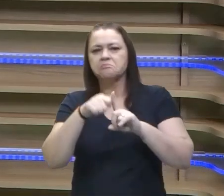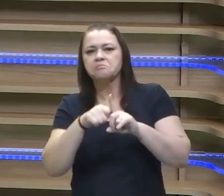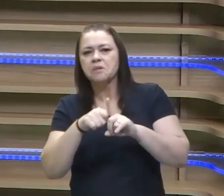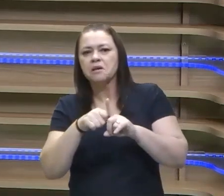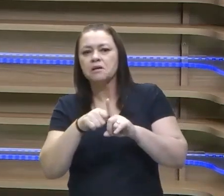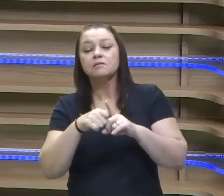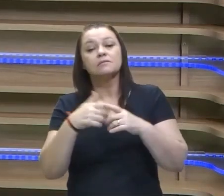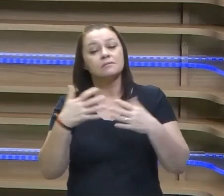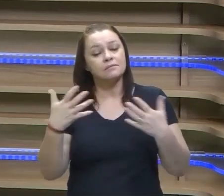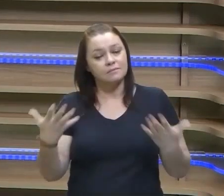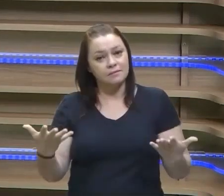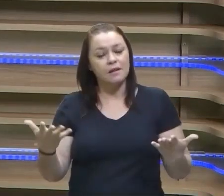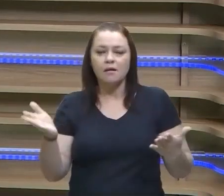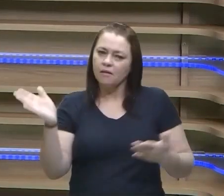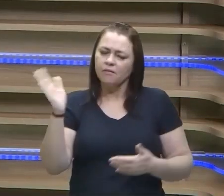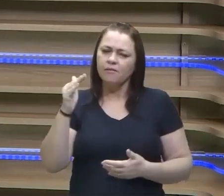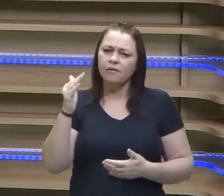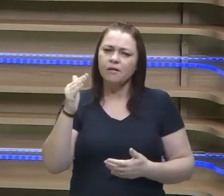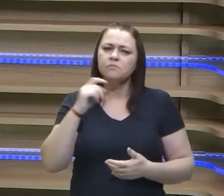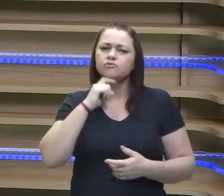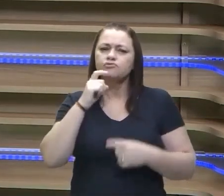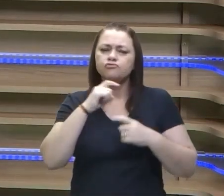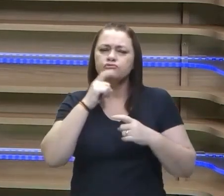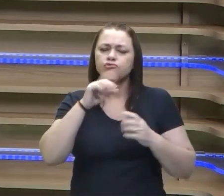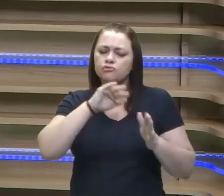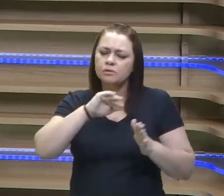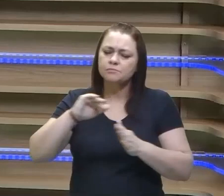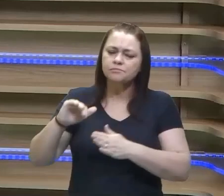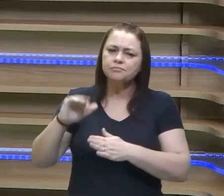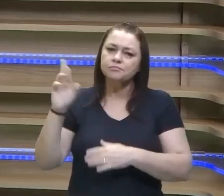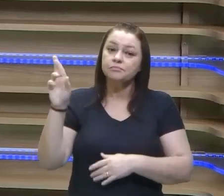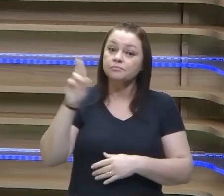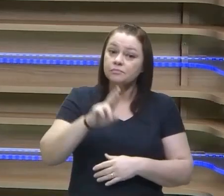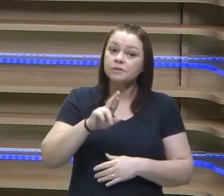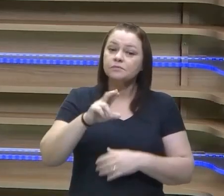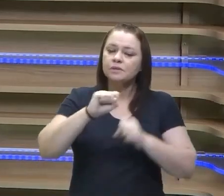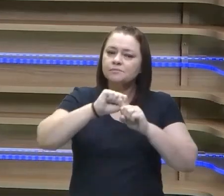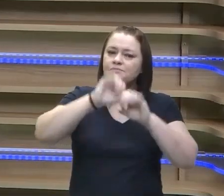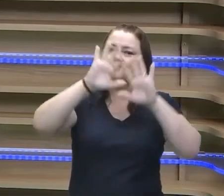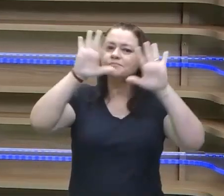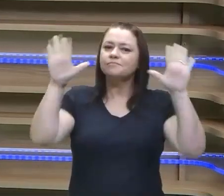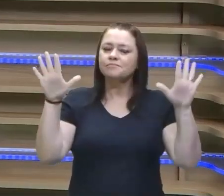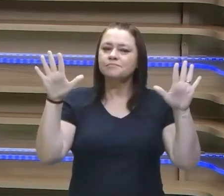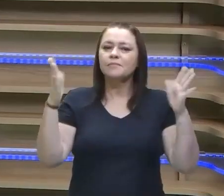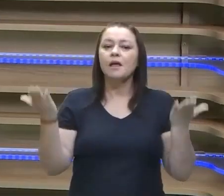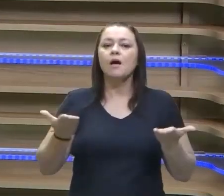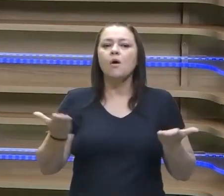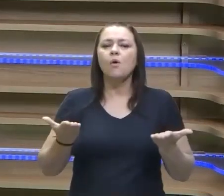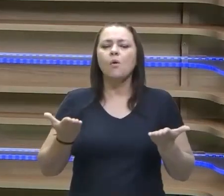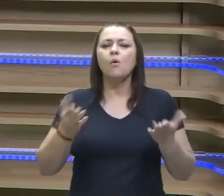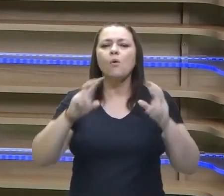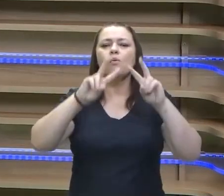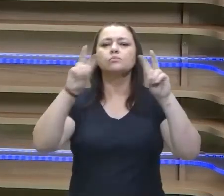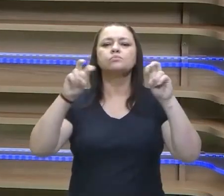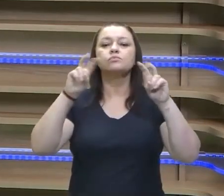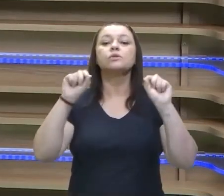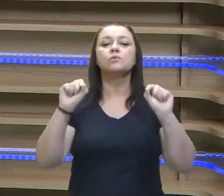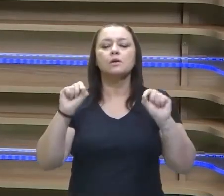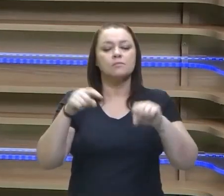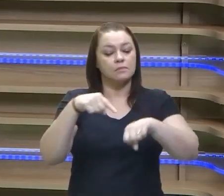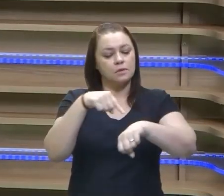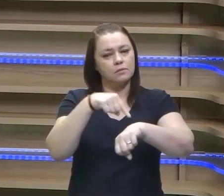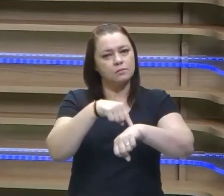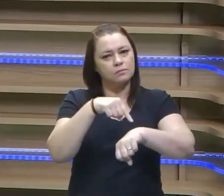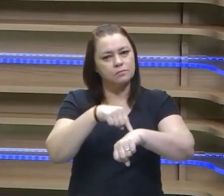né? Então, mas lá, vamos lá responder, né? Que nós falamos de quê hoje? Falamos do tempo, falamos